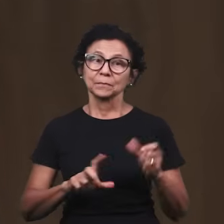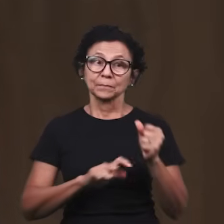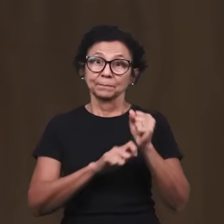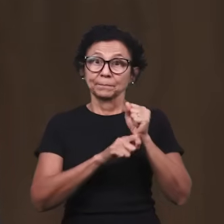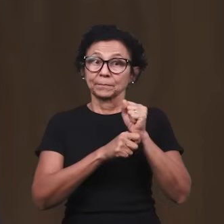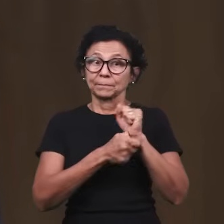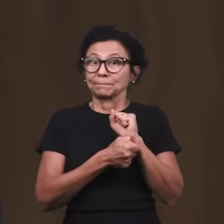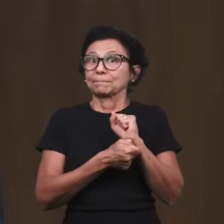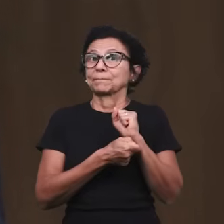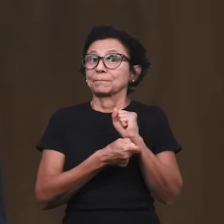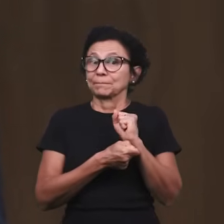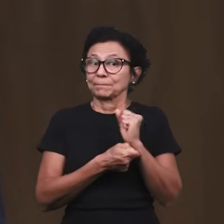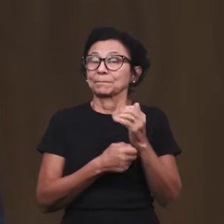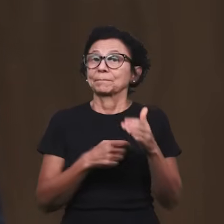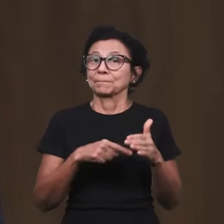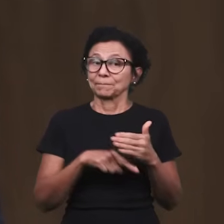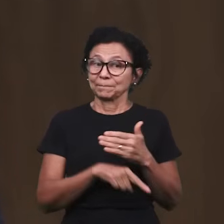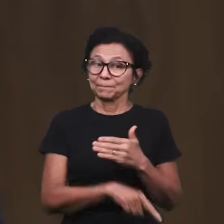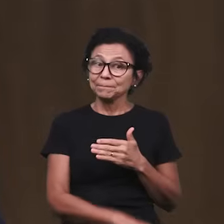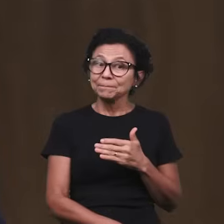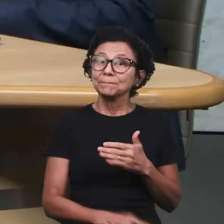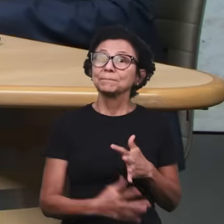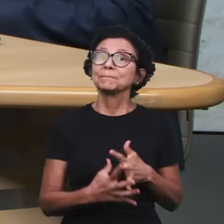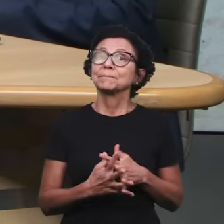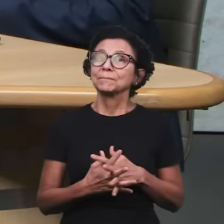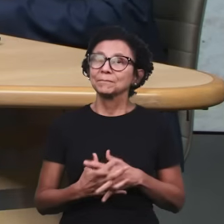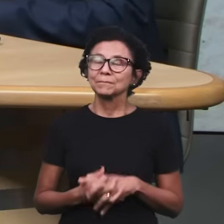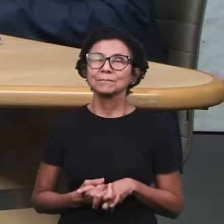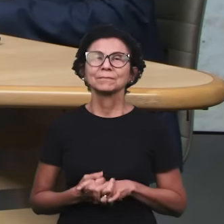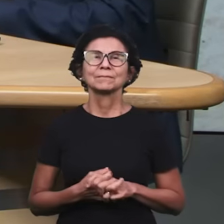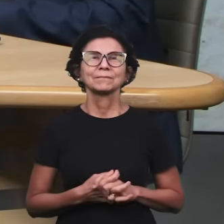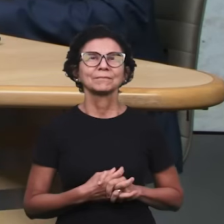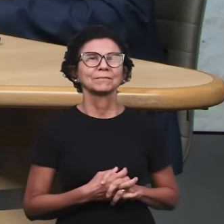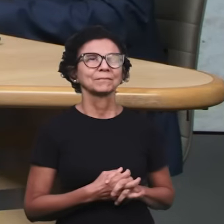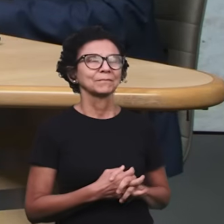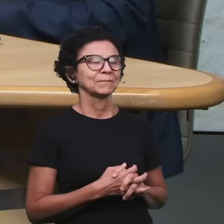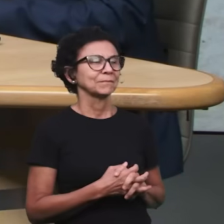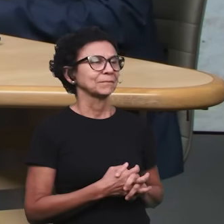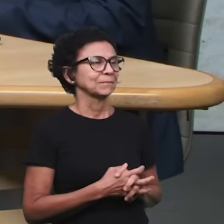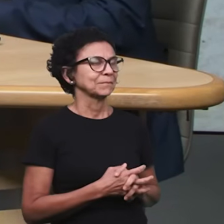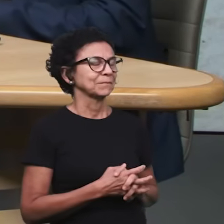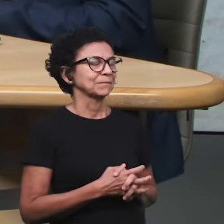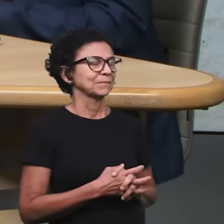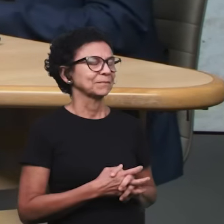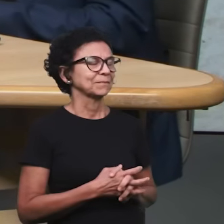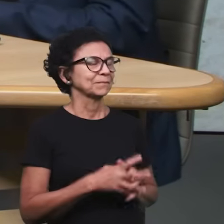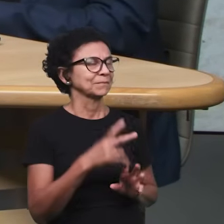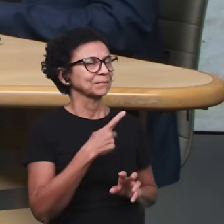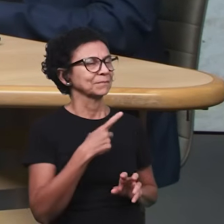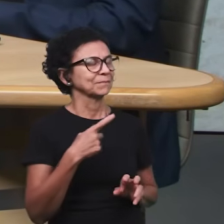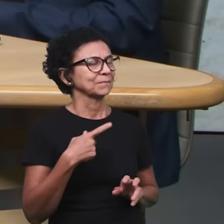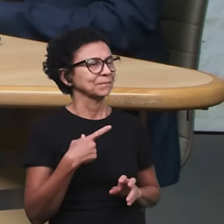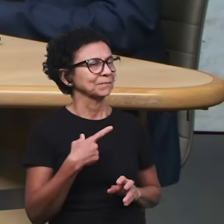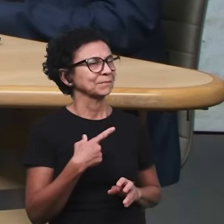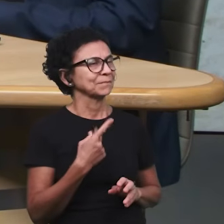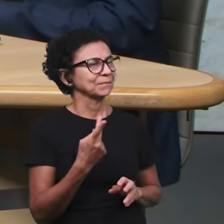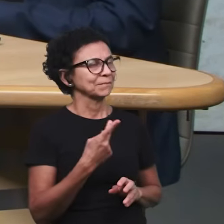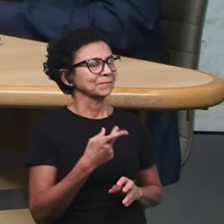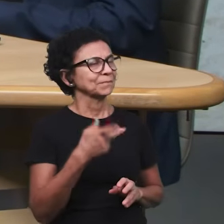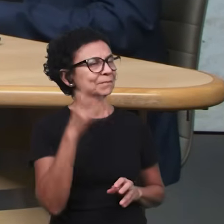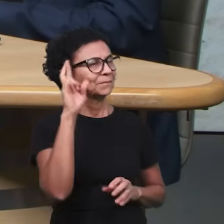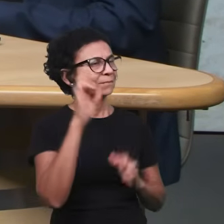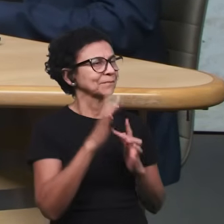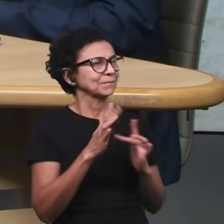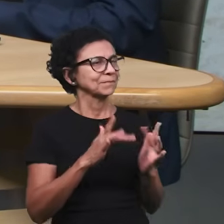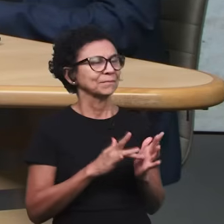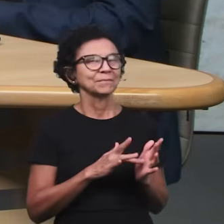mistério. Aqui conosco, como sempre, Pastor Guilherme, Pastor Douglas, a paz do Senhor. Paz do Senhor a todos. Paz do Senhor,